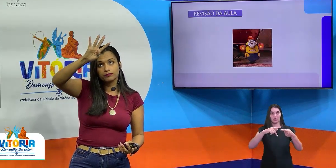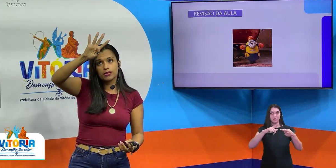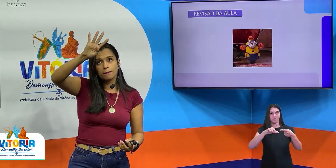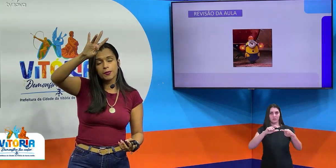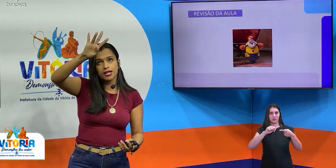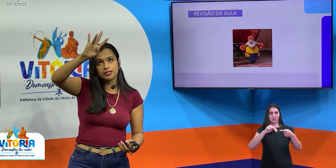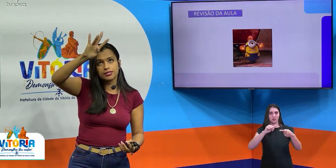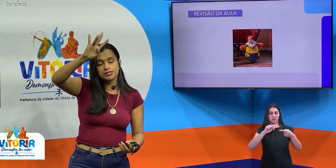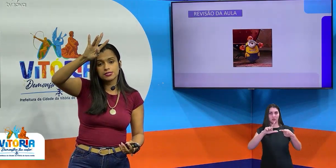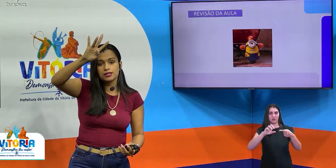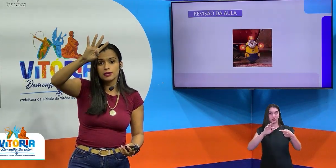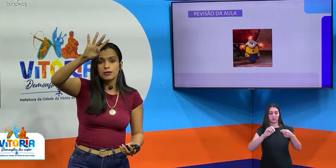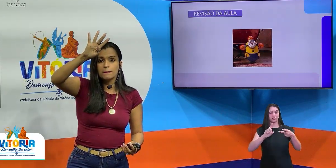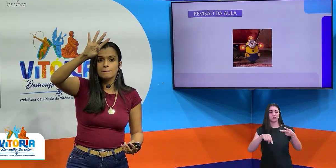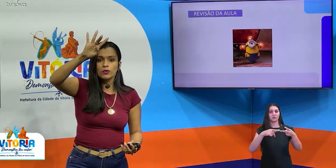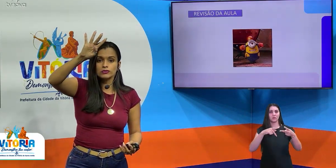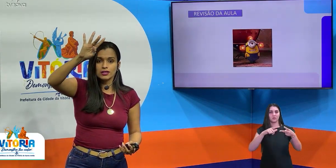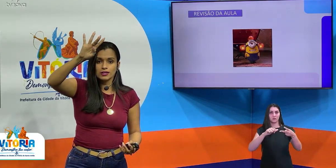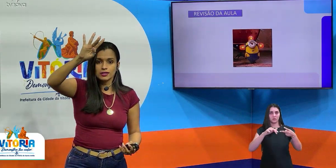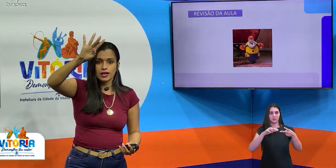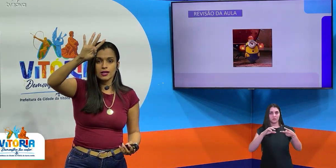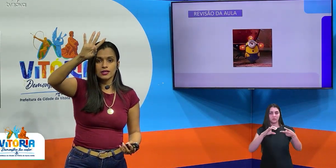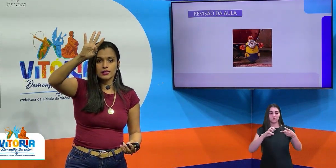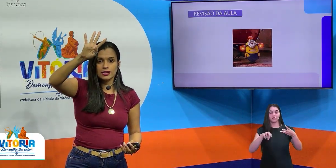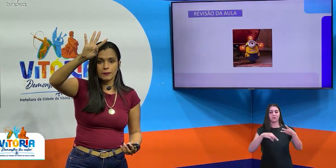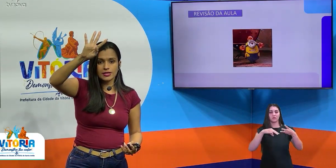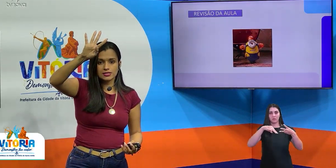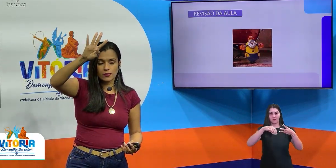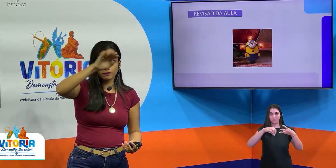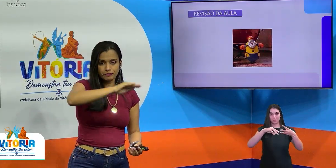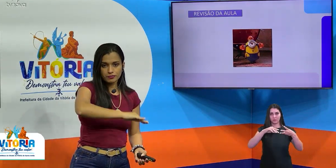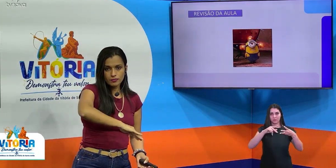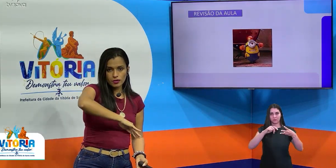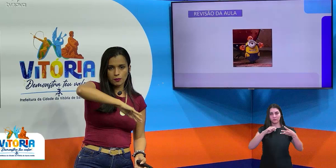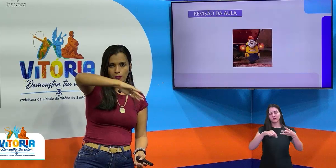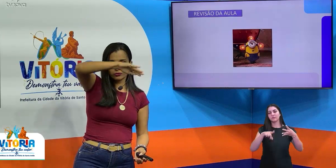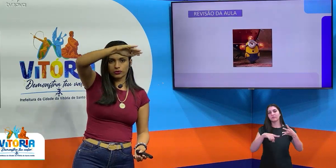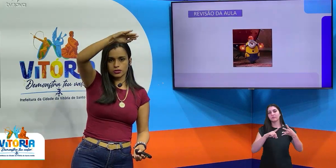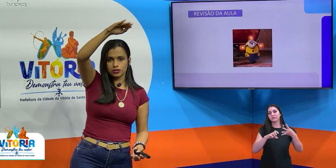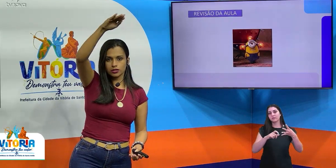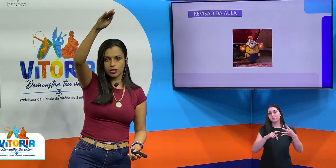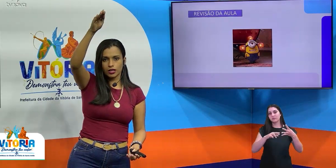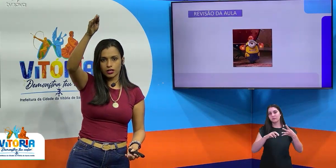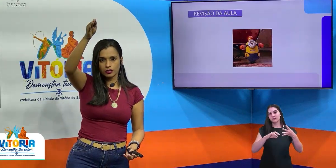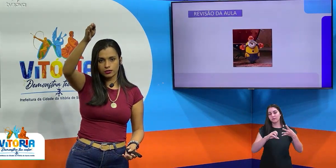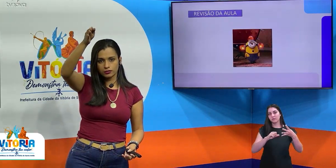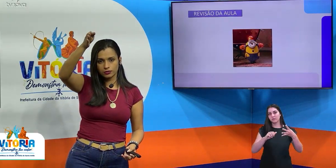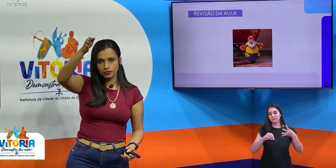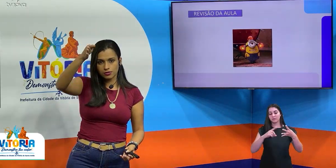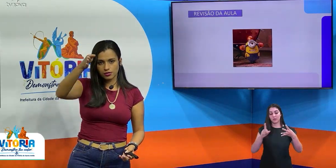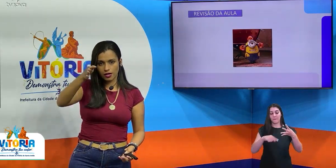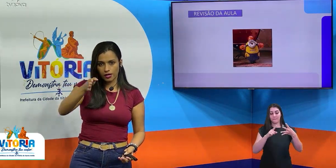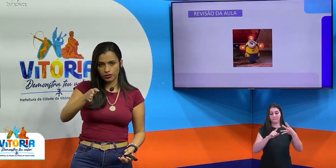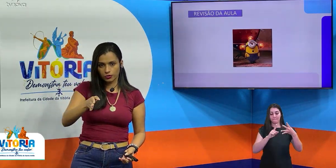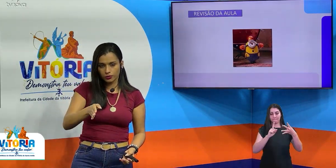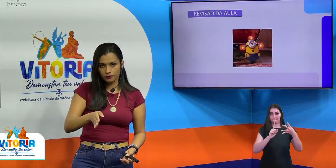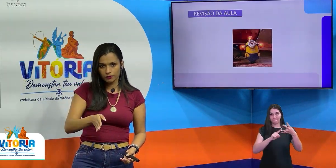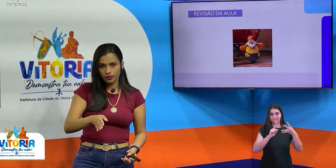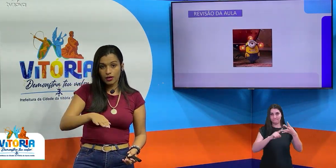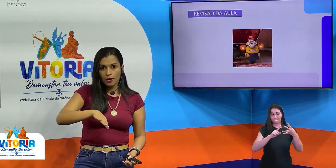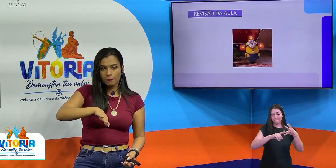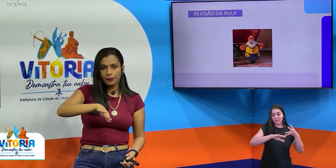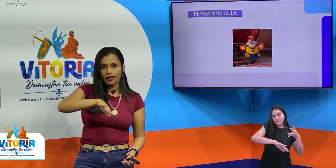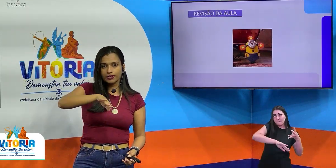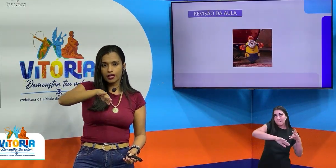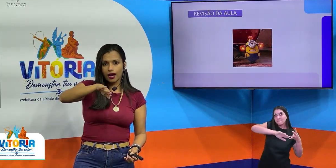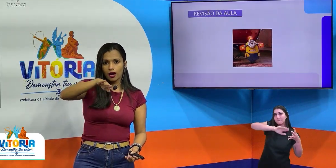Planalto, planície, montanha e depressão. Montanha, certo?